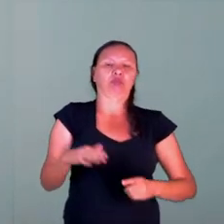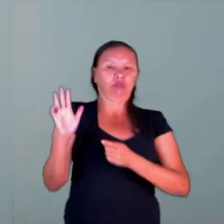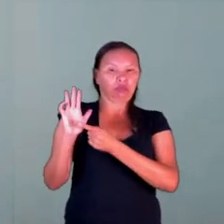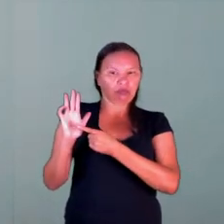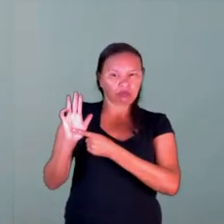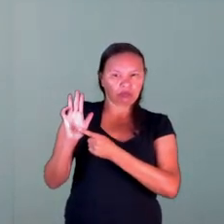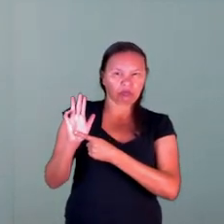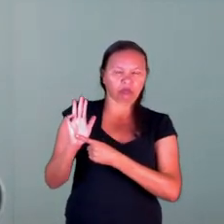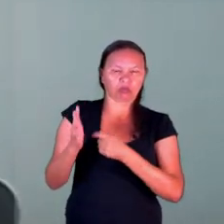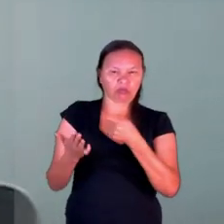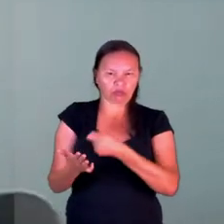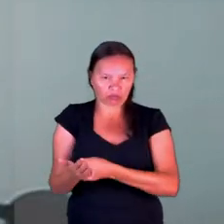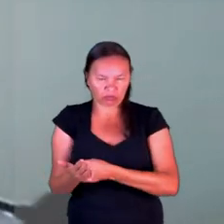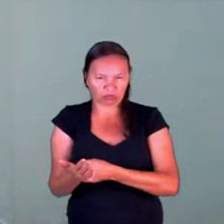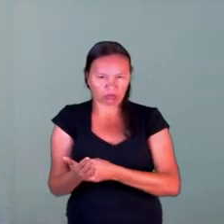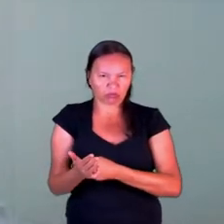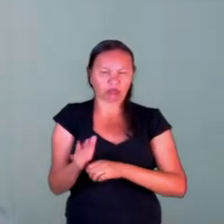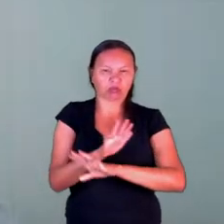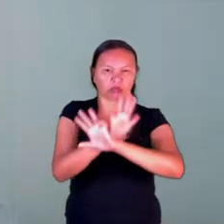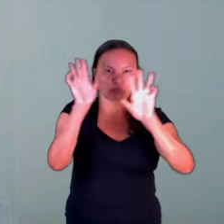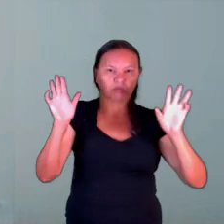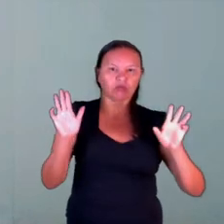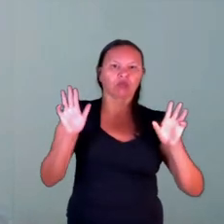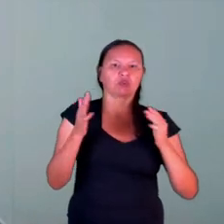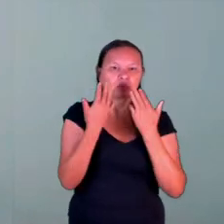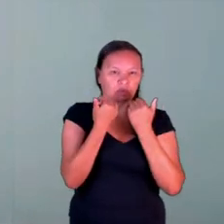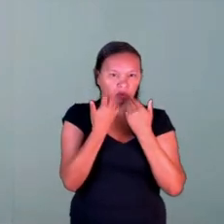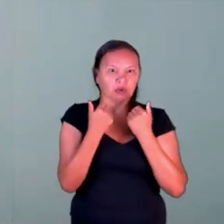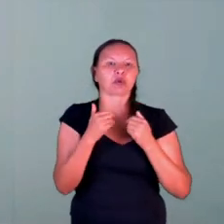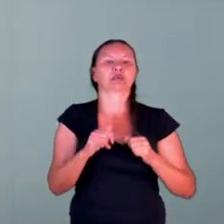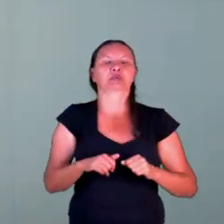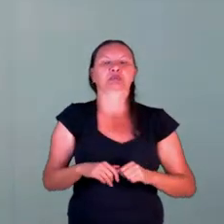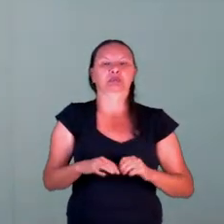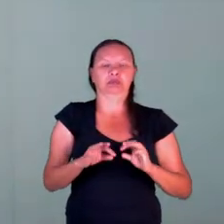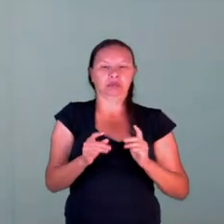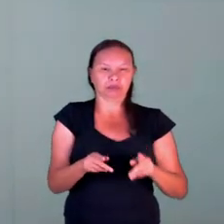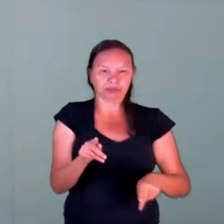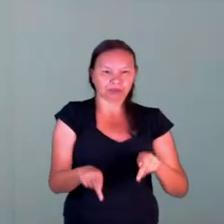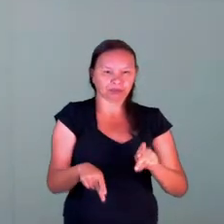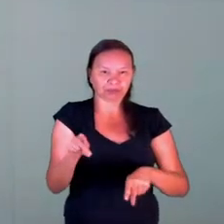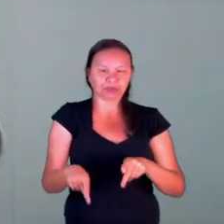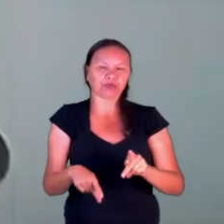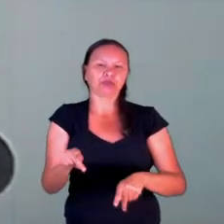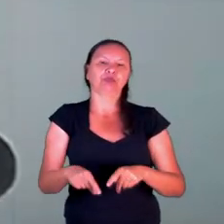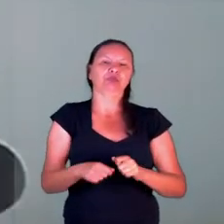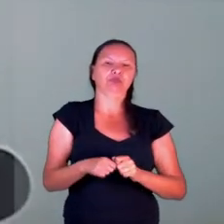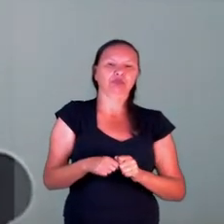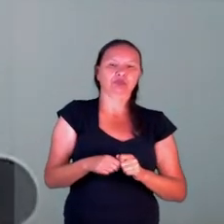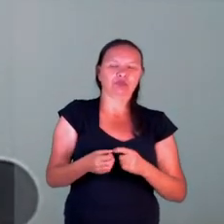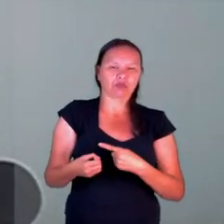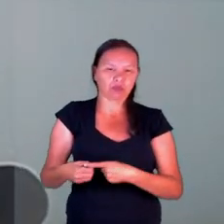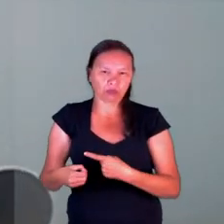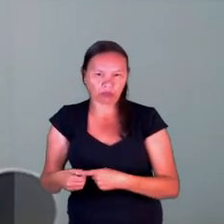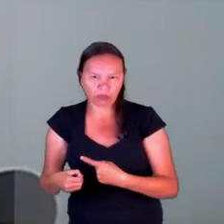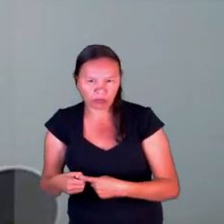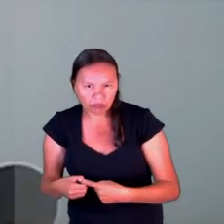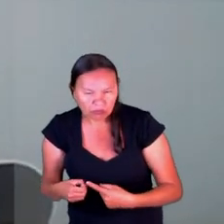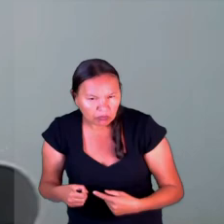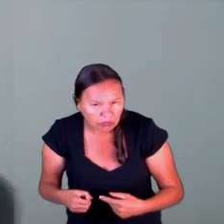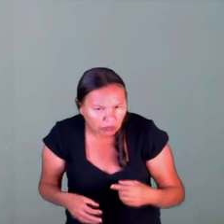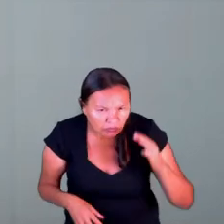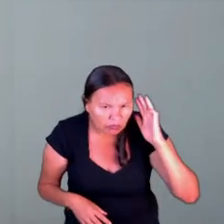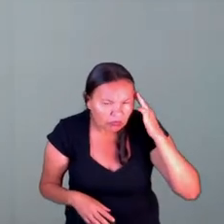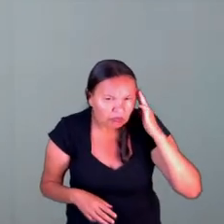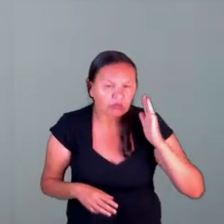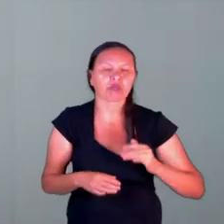também pelo menos para dar transparência pro consumidor né colocar ali tô partilhando porque eh acho que é um local propício pra gente pensar isso aqui